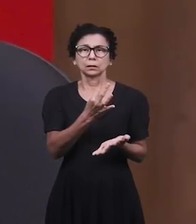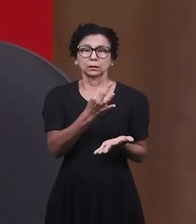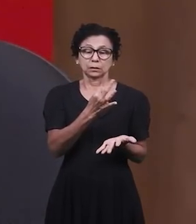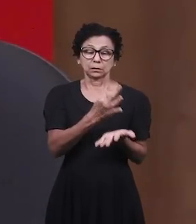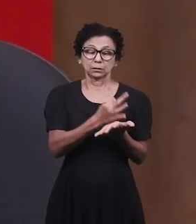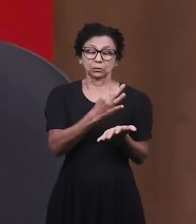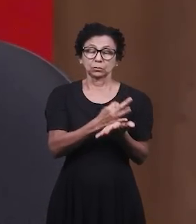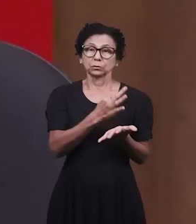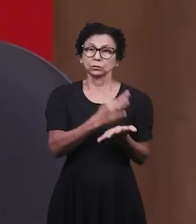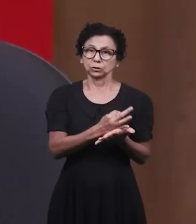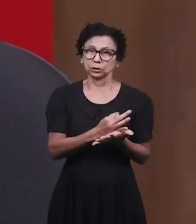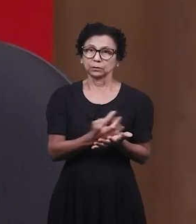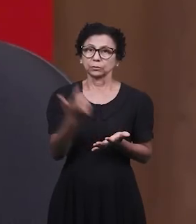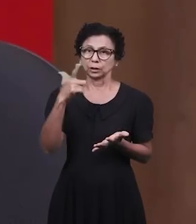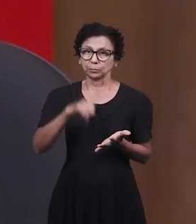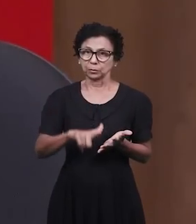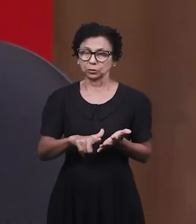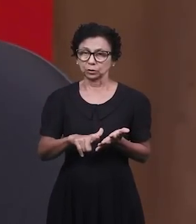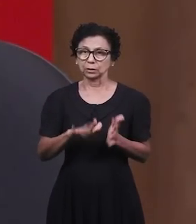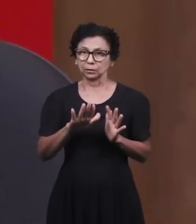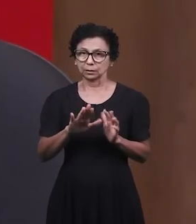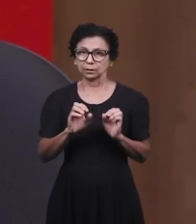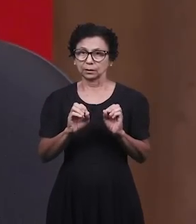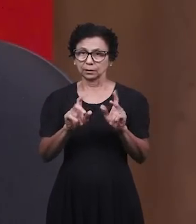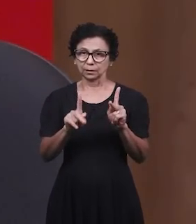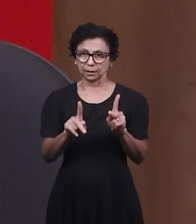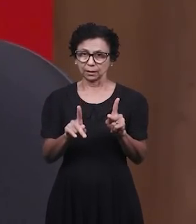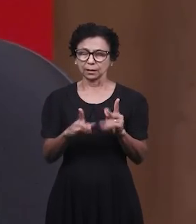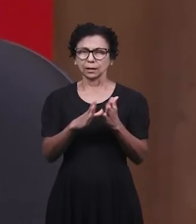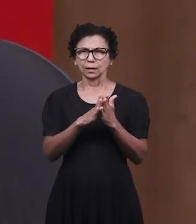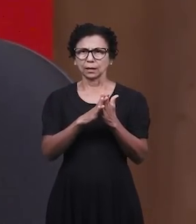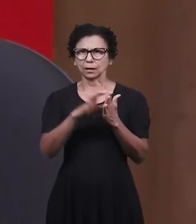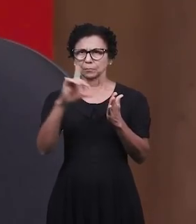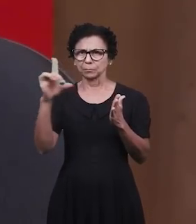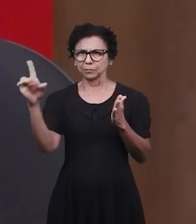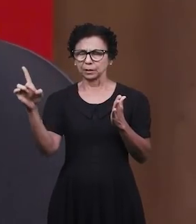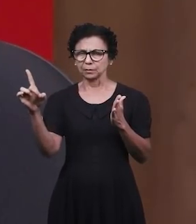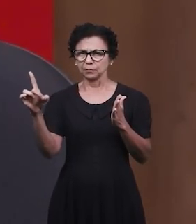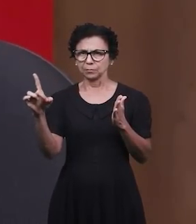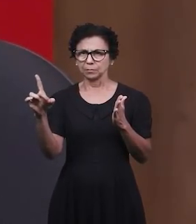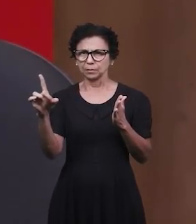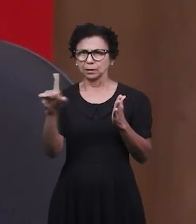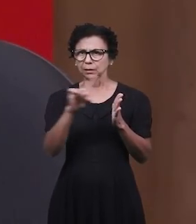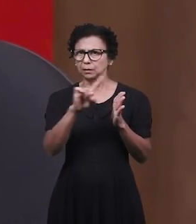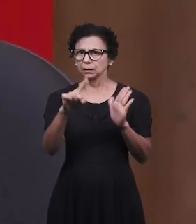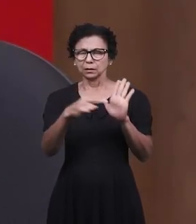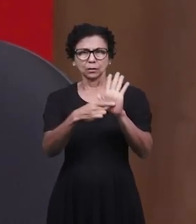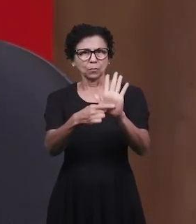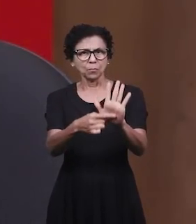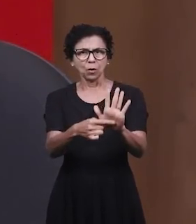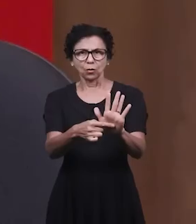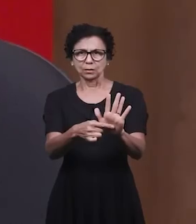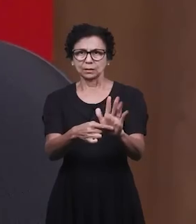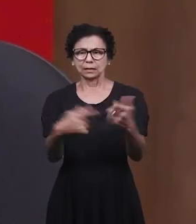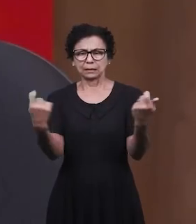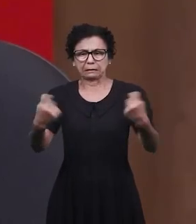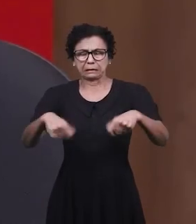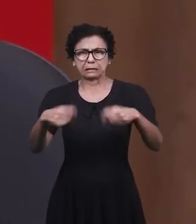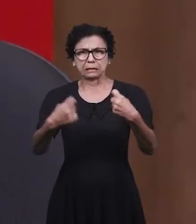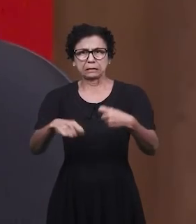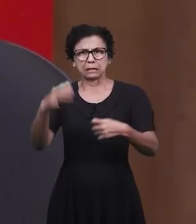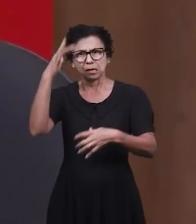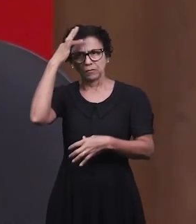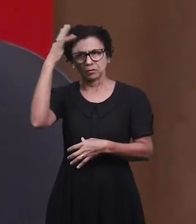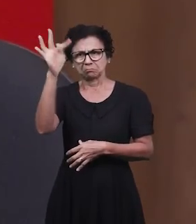Repetindo só para deixar claro, a Bíblia não diz que isso é necessário. Quem quer fazer,